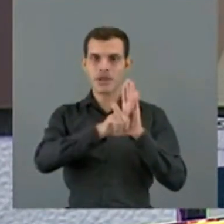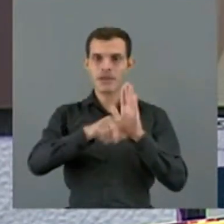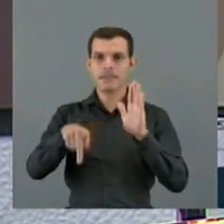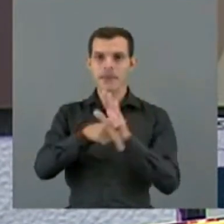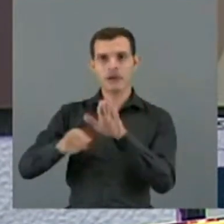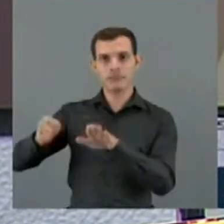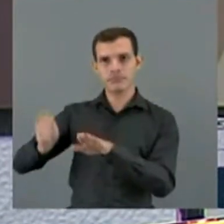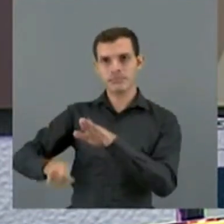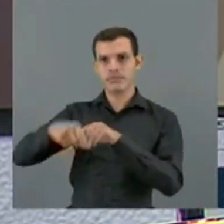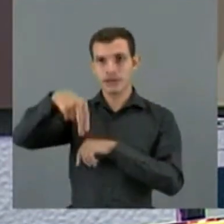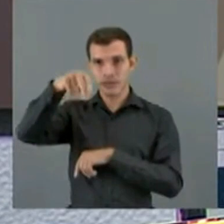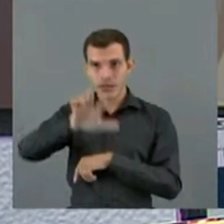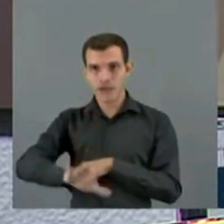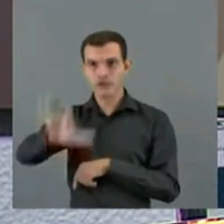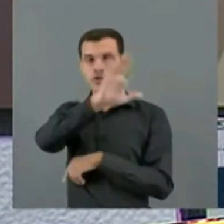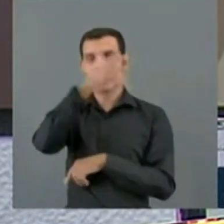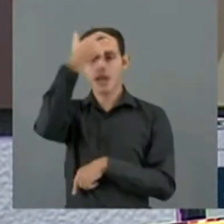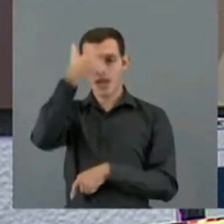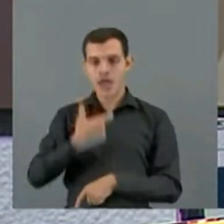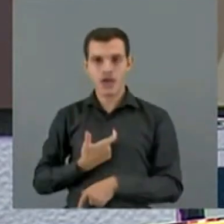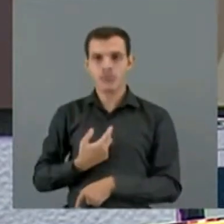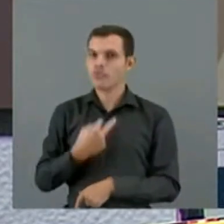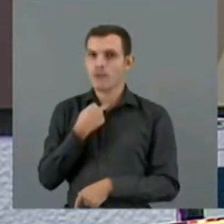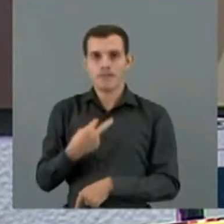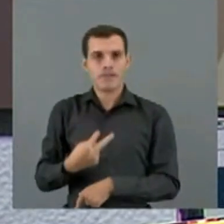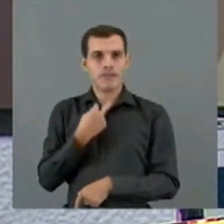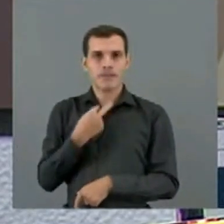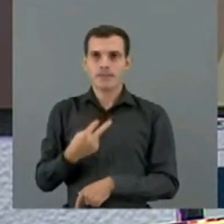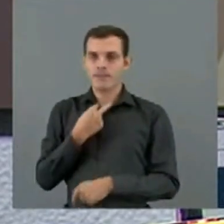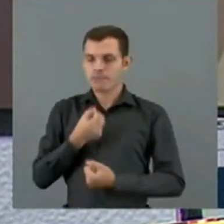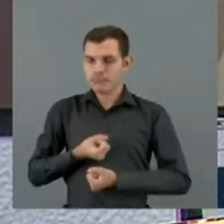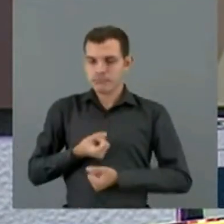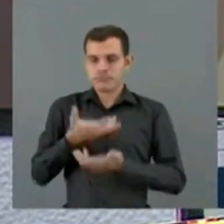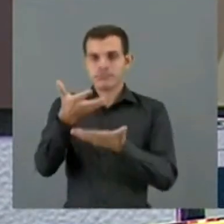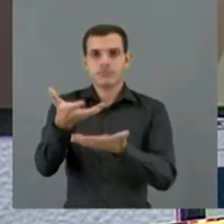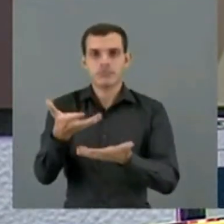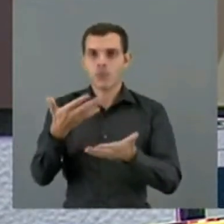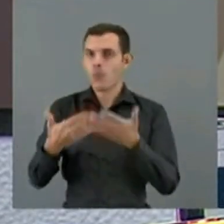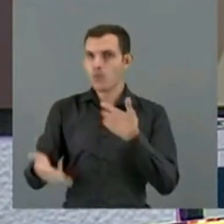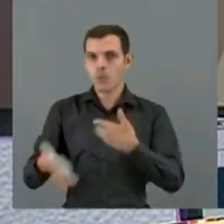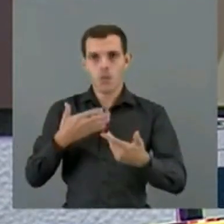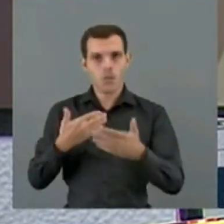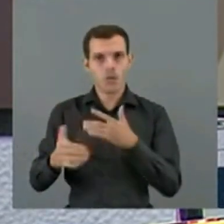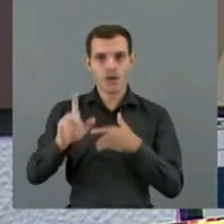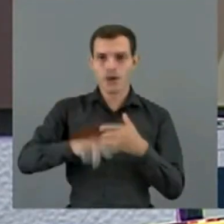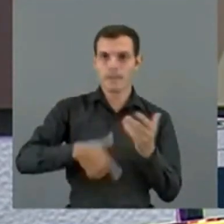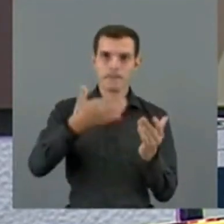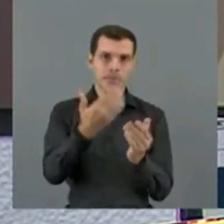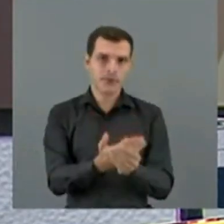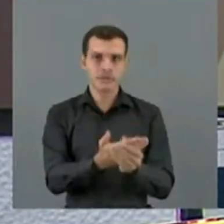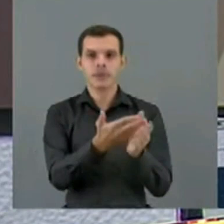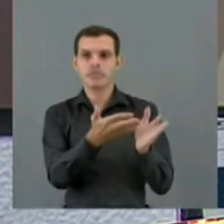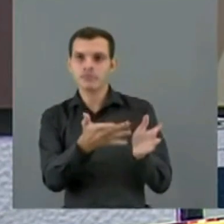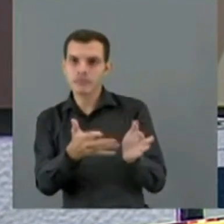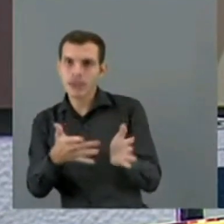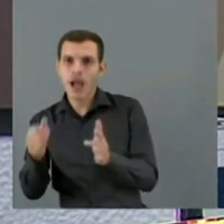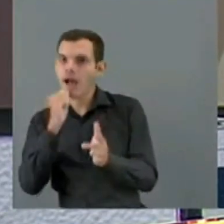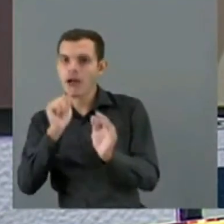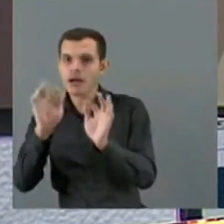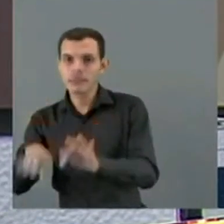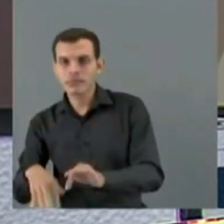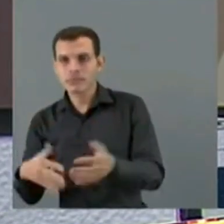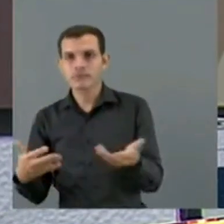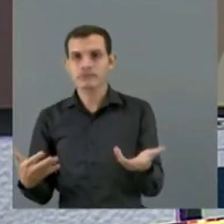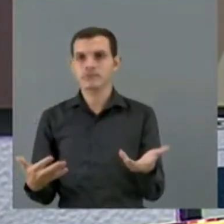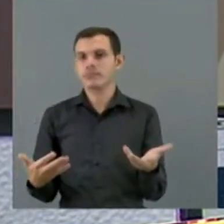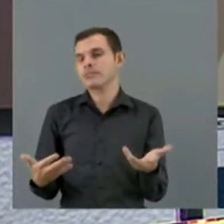sou impedido de manifestar em qualquer processo que está subjúdice, que está em tramitação, primeiro, segundo,